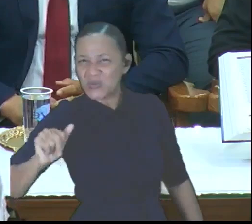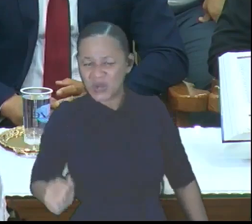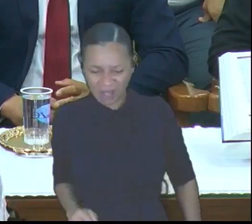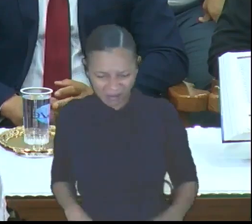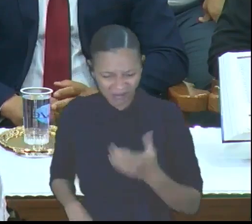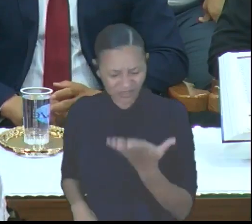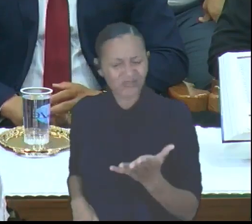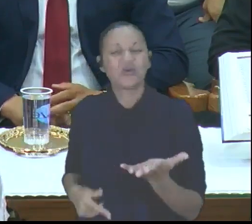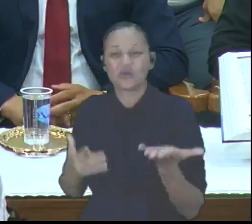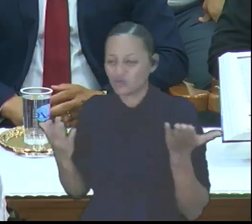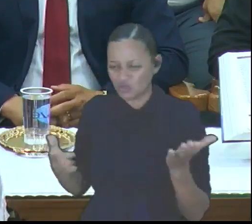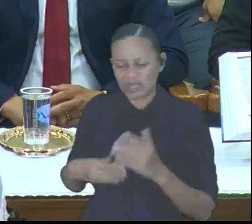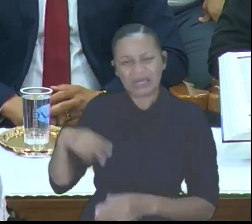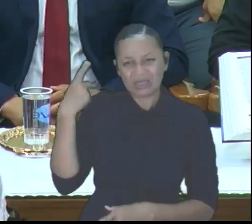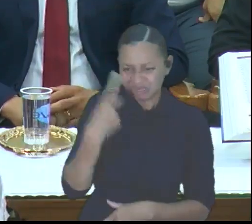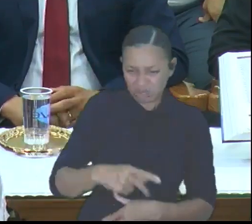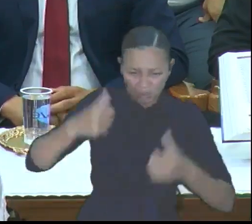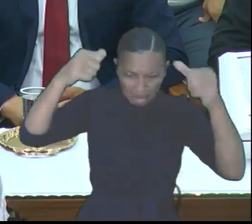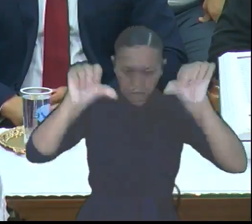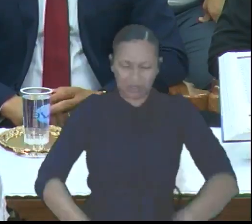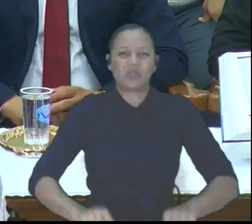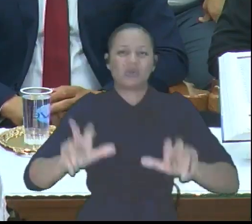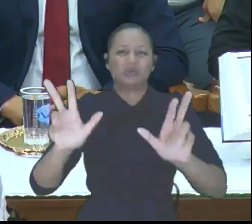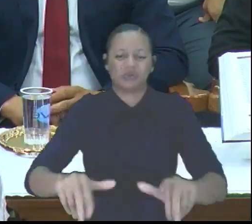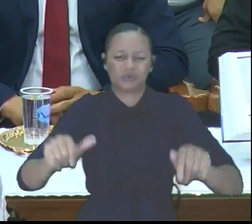nunca será para o teu fracasso.